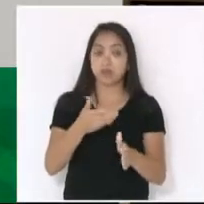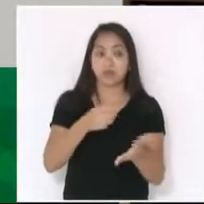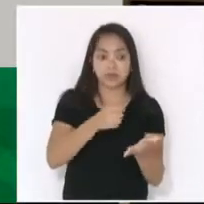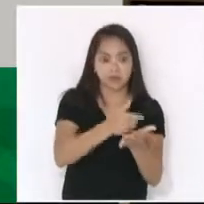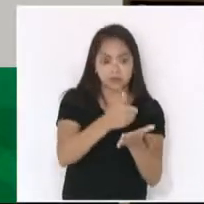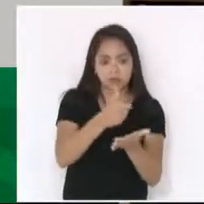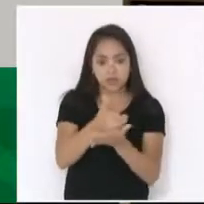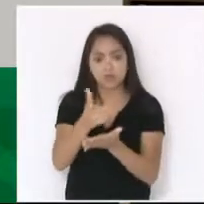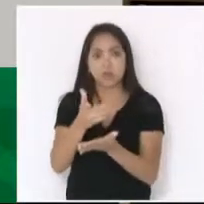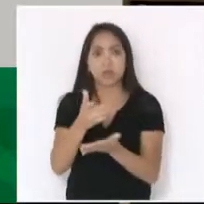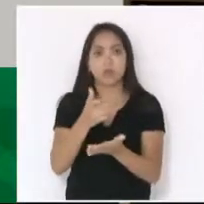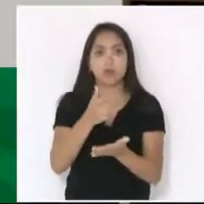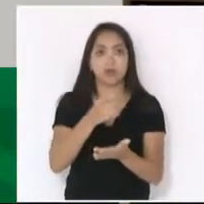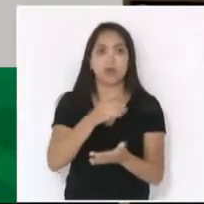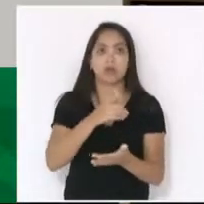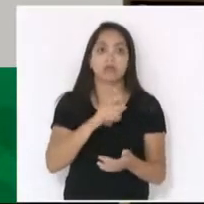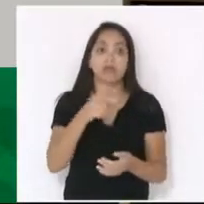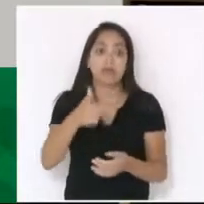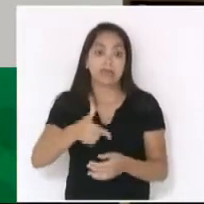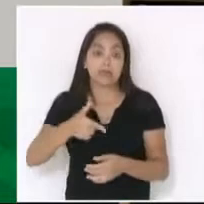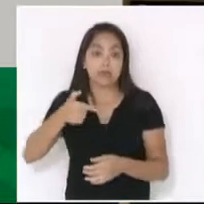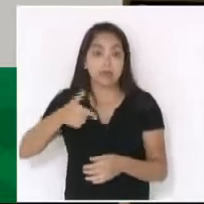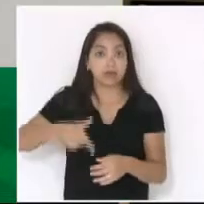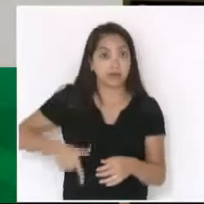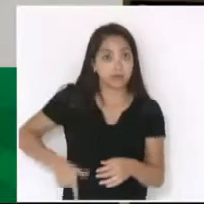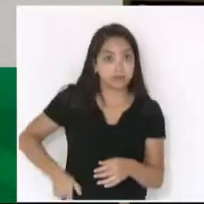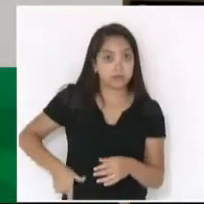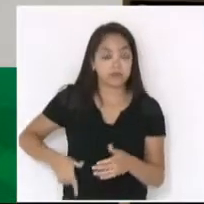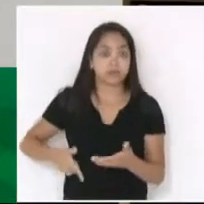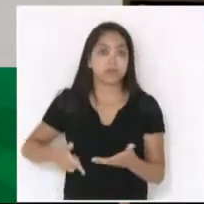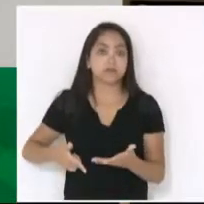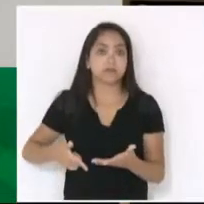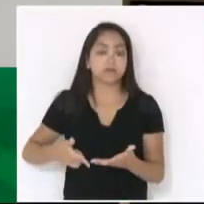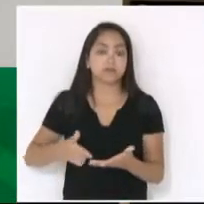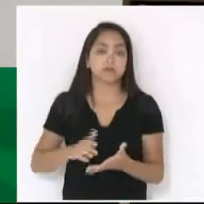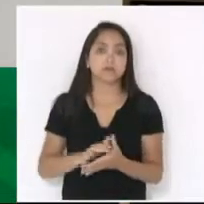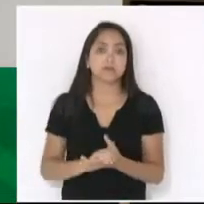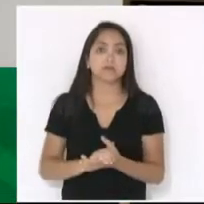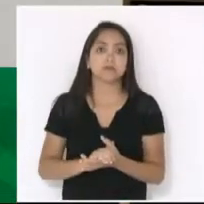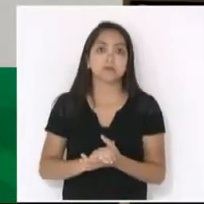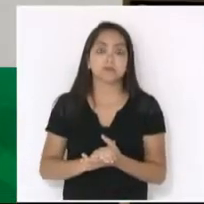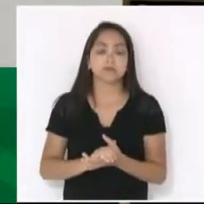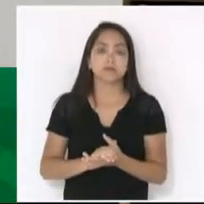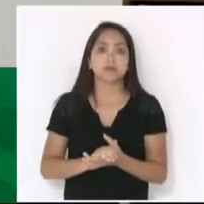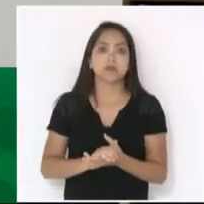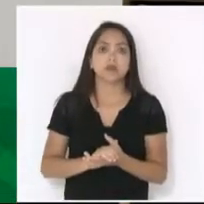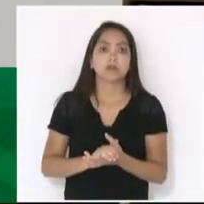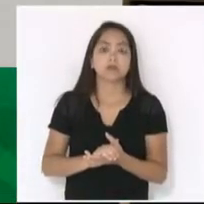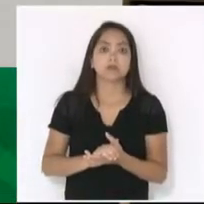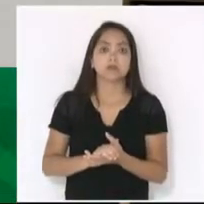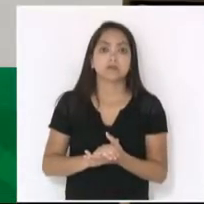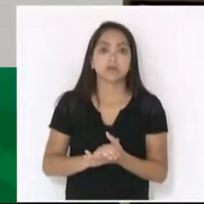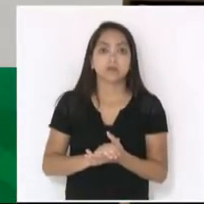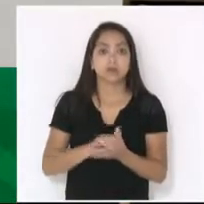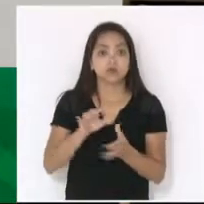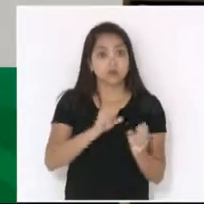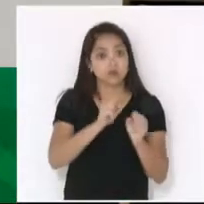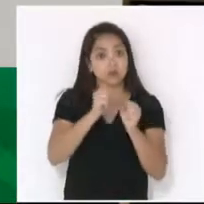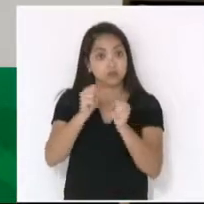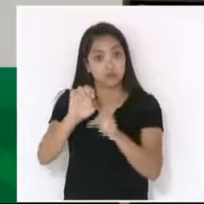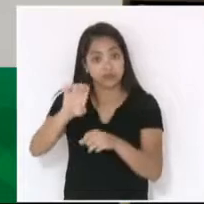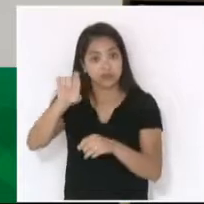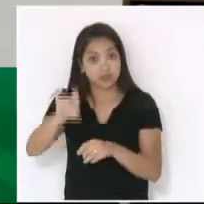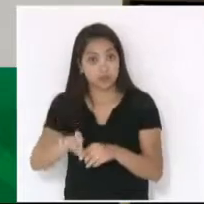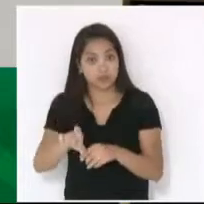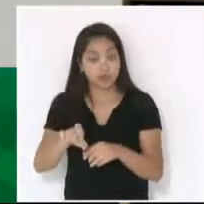comprar suas armas de desconto em serviços o próprio deputado mas tem razão que de Venha que venha do executivo que a